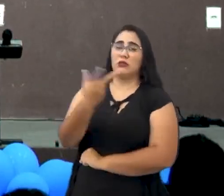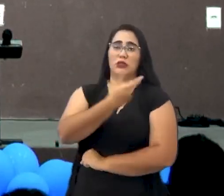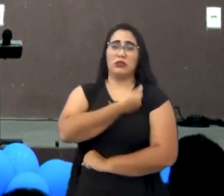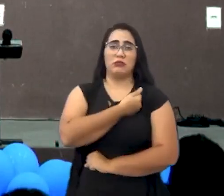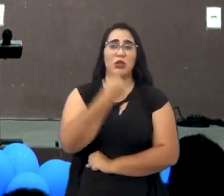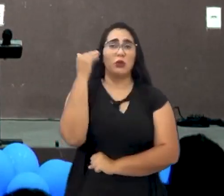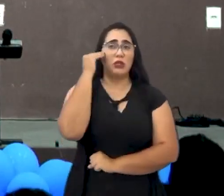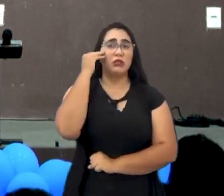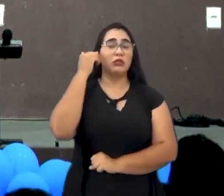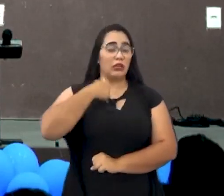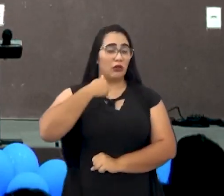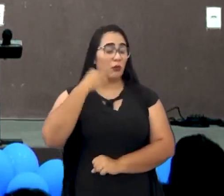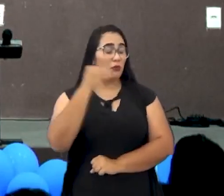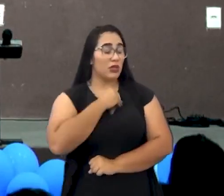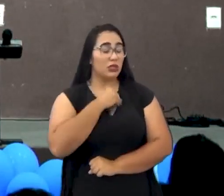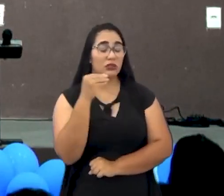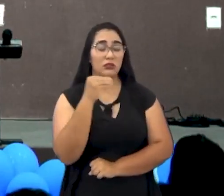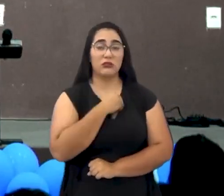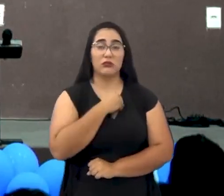sua ruína.